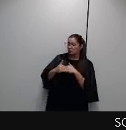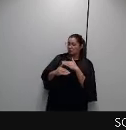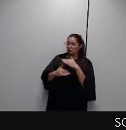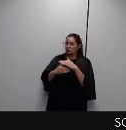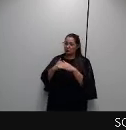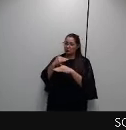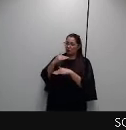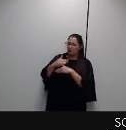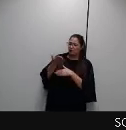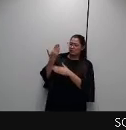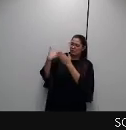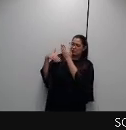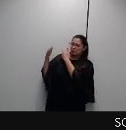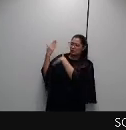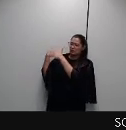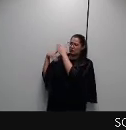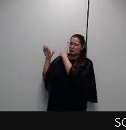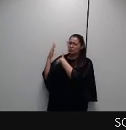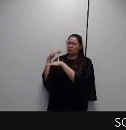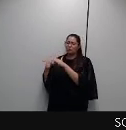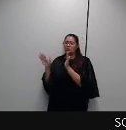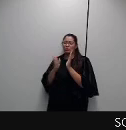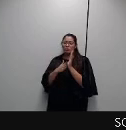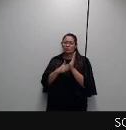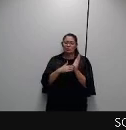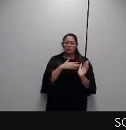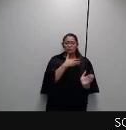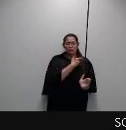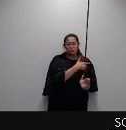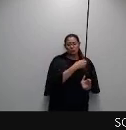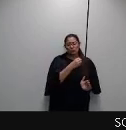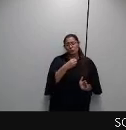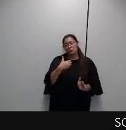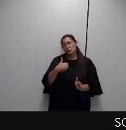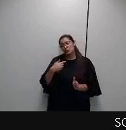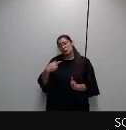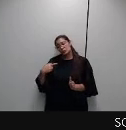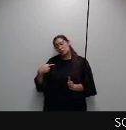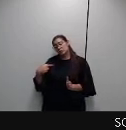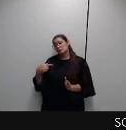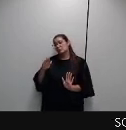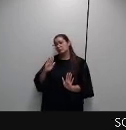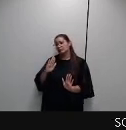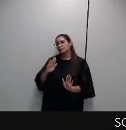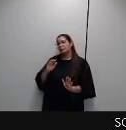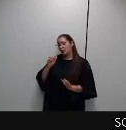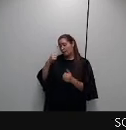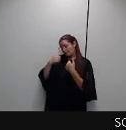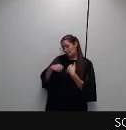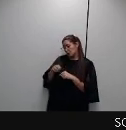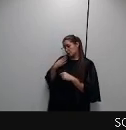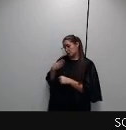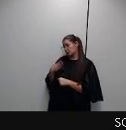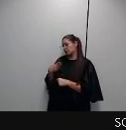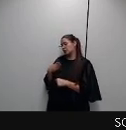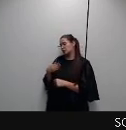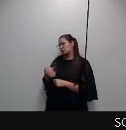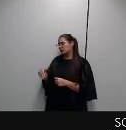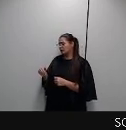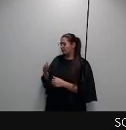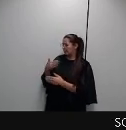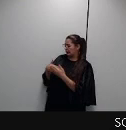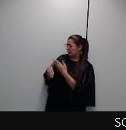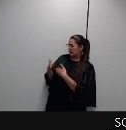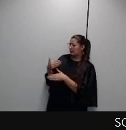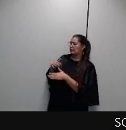2017 depoimento equivocado de acordo Eu posso pedir mais algum tempo trazer eu vou